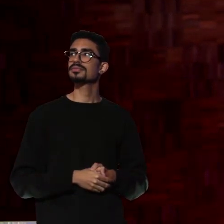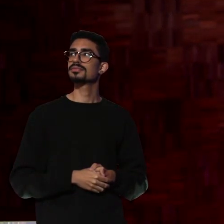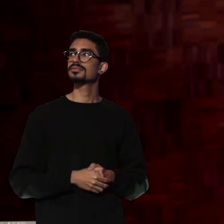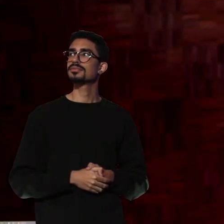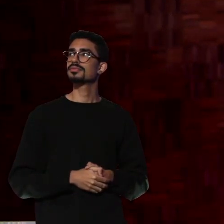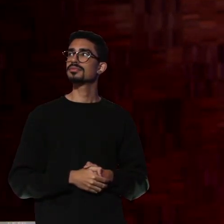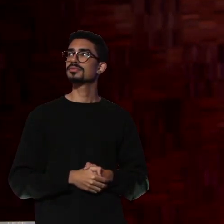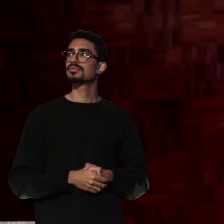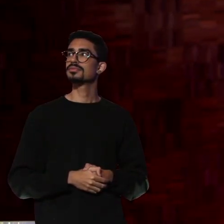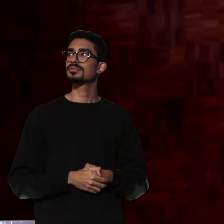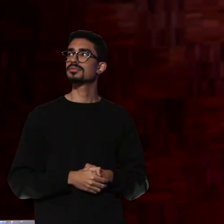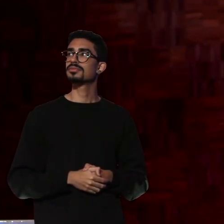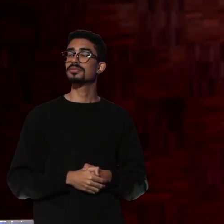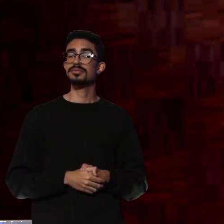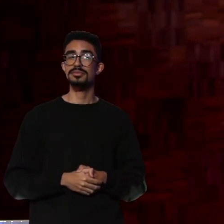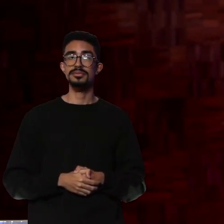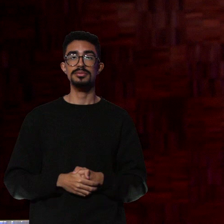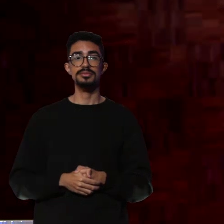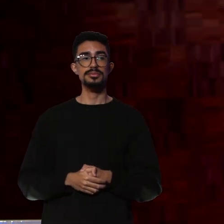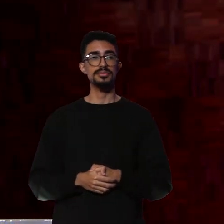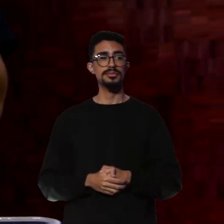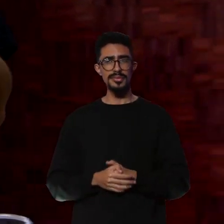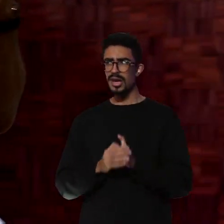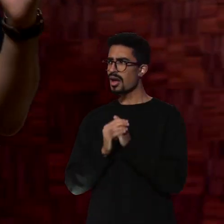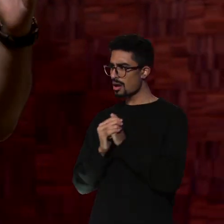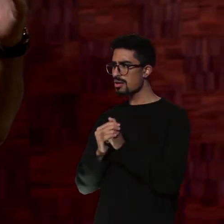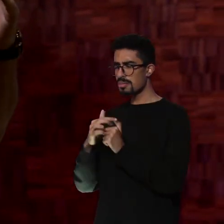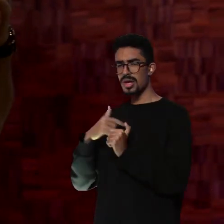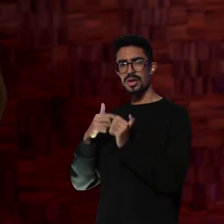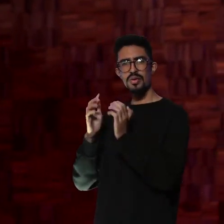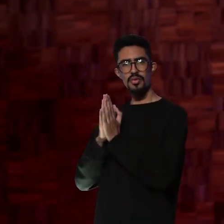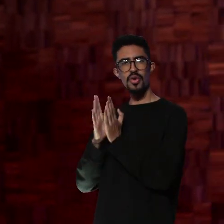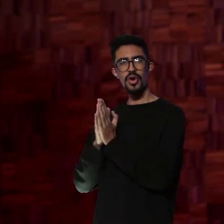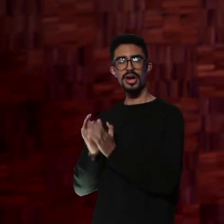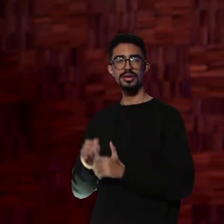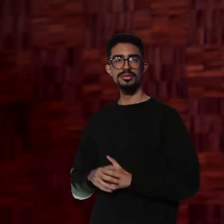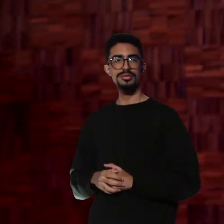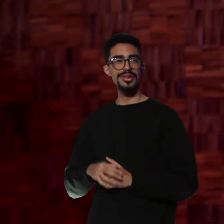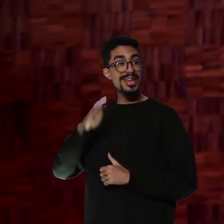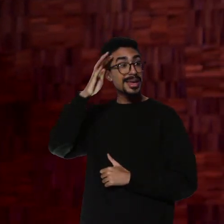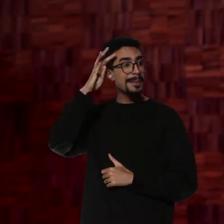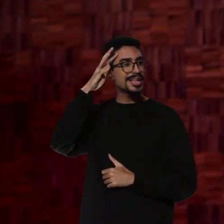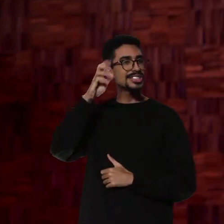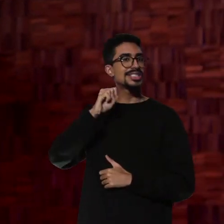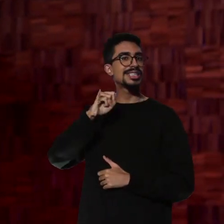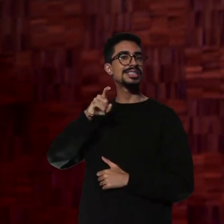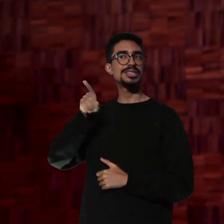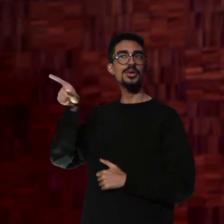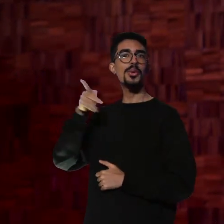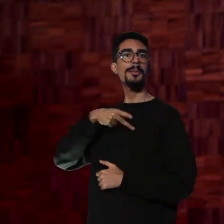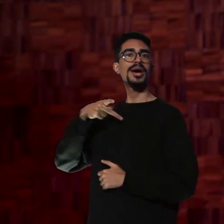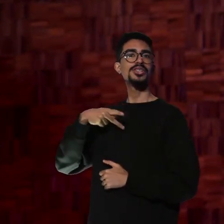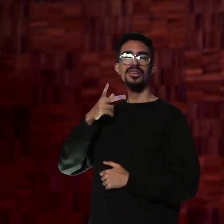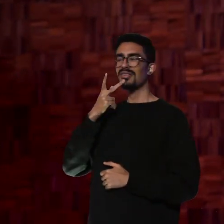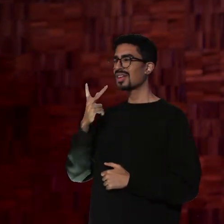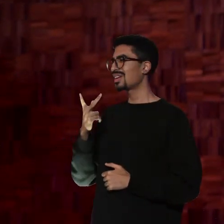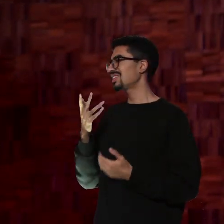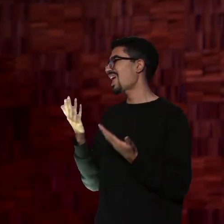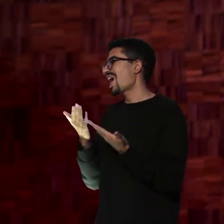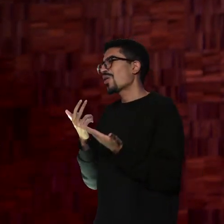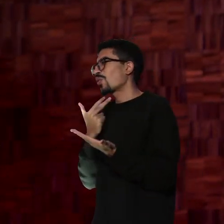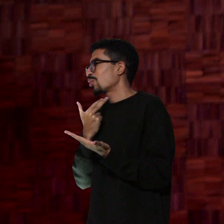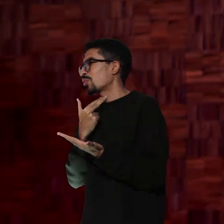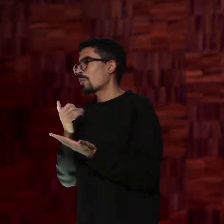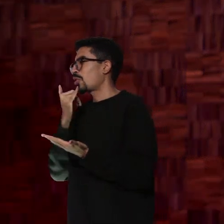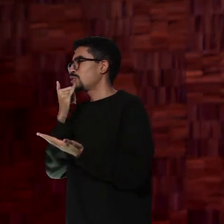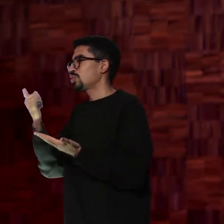Podia, vamos orar depois. Não, é agora, irmão. Olha a janela de oportunidade. Vai perder um negócio desse. Chegou o Natal Aleluia aqui na igreja, espetáculo de Natal